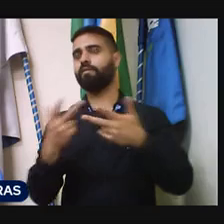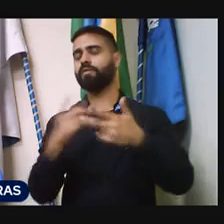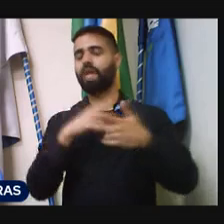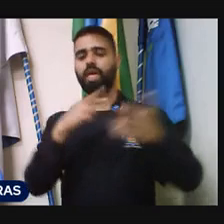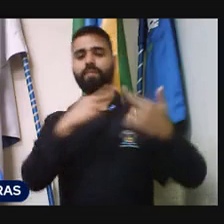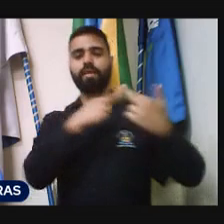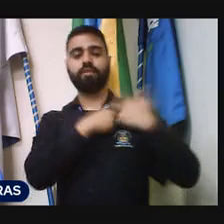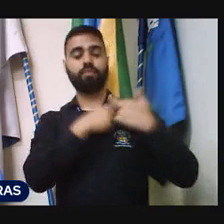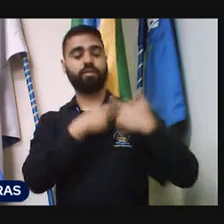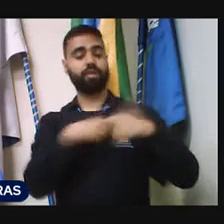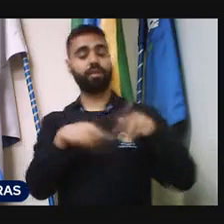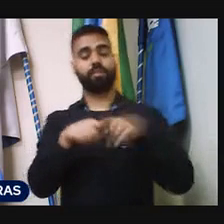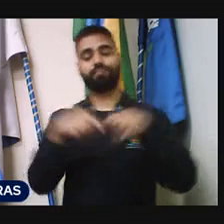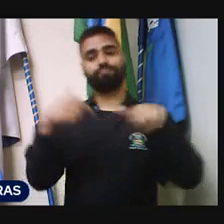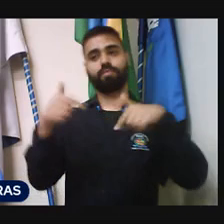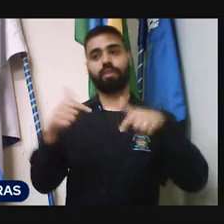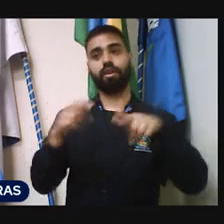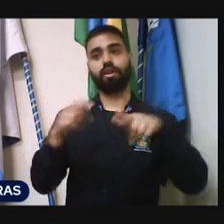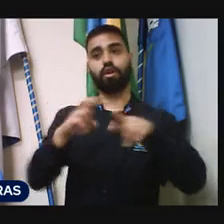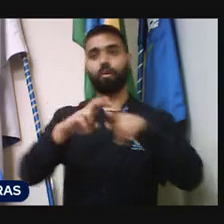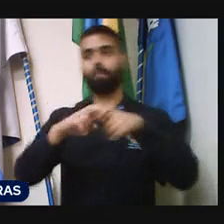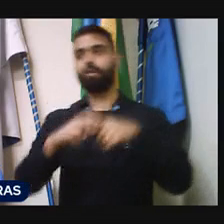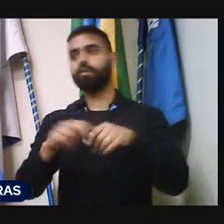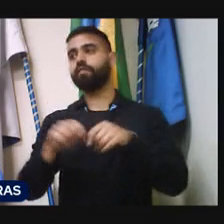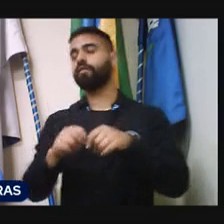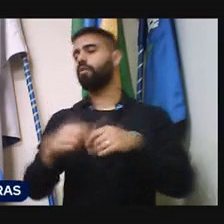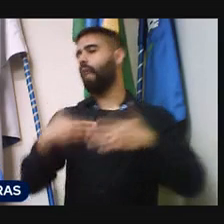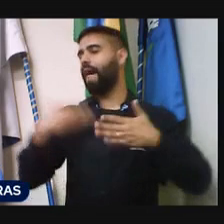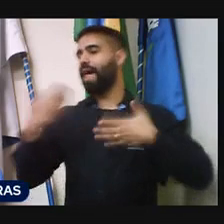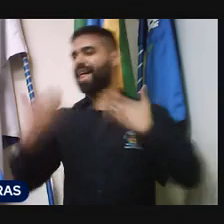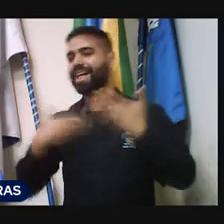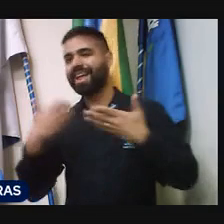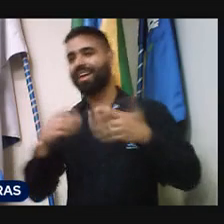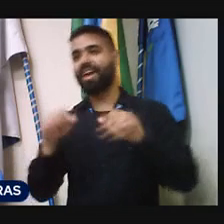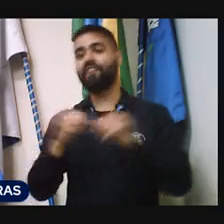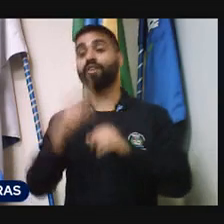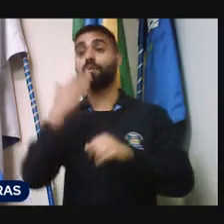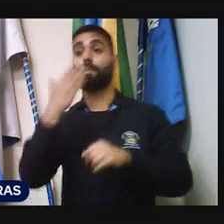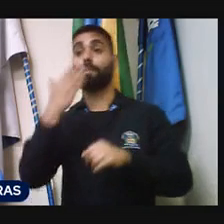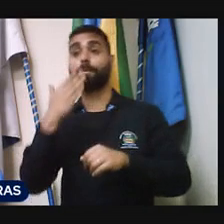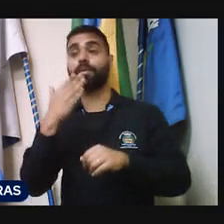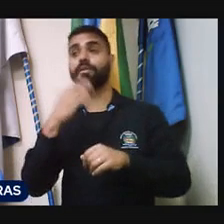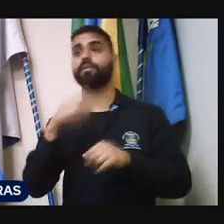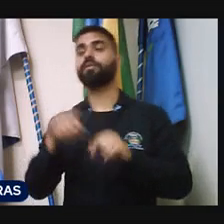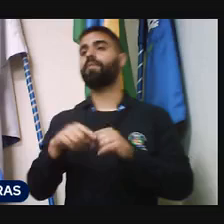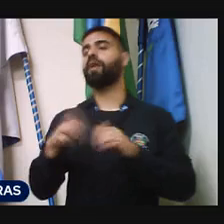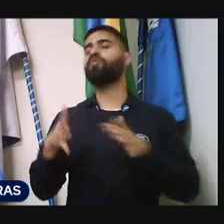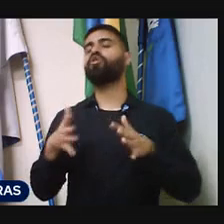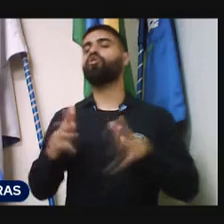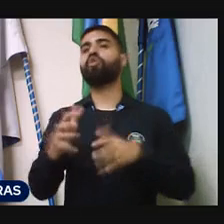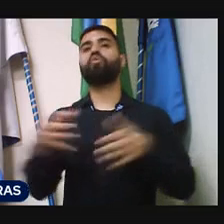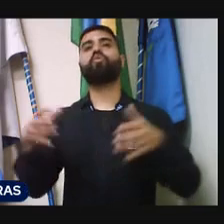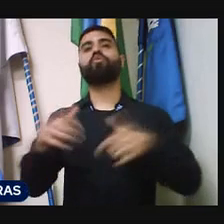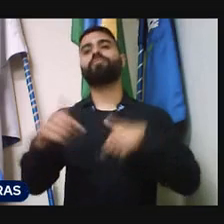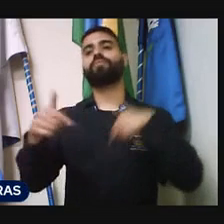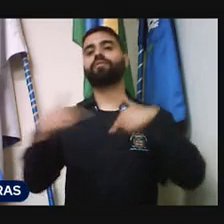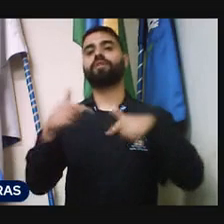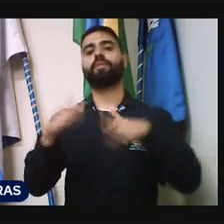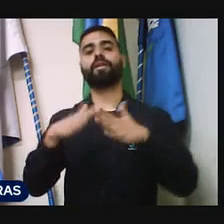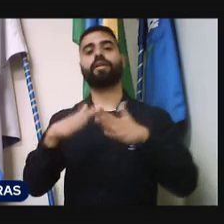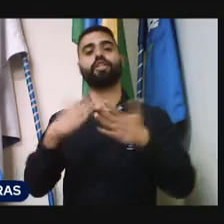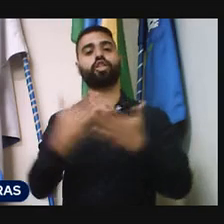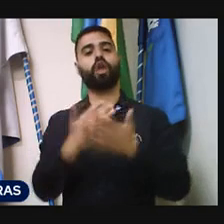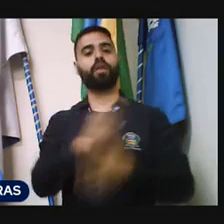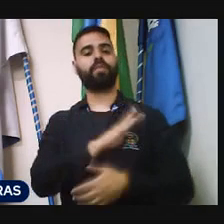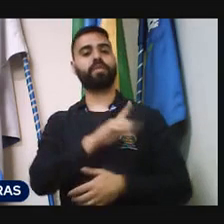responsabilidade em seus trabalhos Diante do exposto e com grande satisfação que solicita que seja os meus cumprimentos a toda equipe de trabalho do Colégio Estadual Coronel